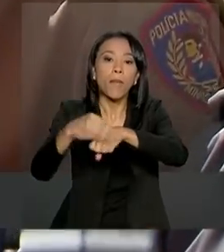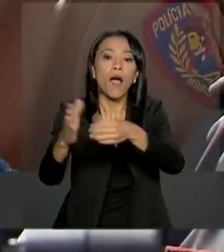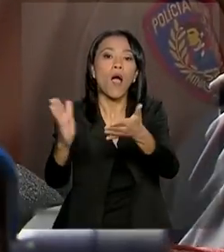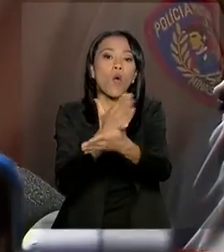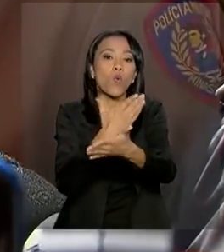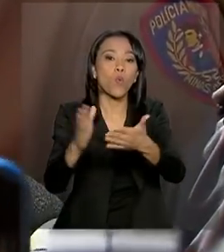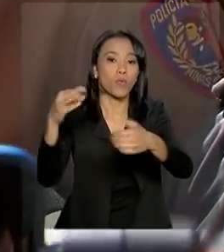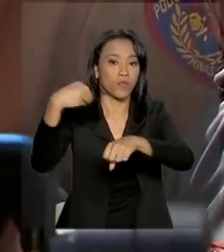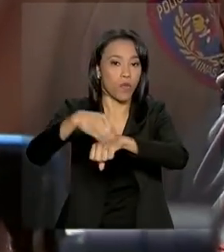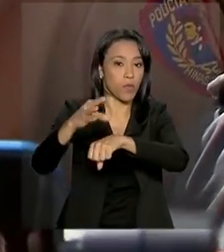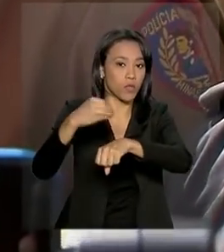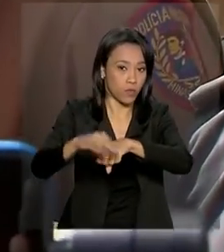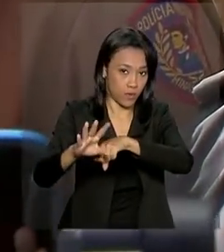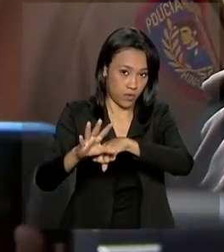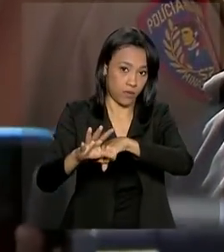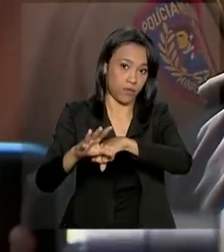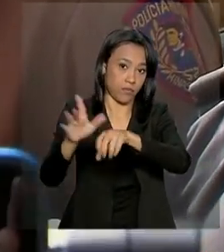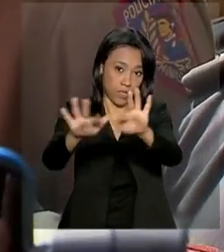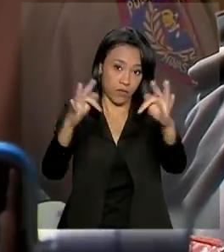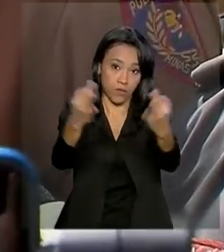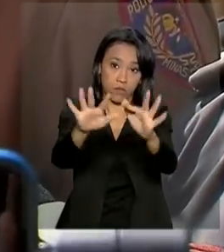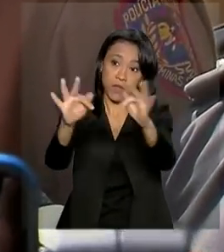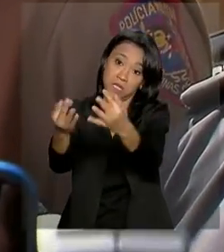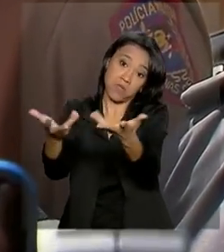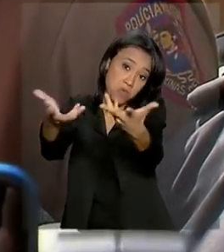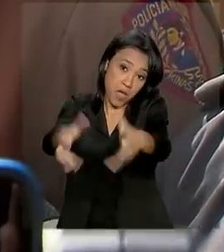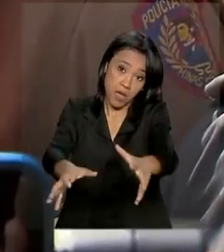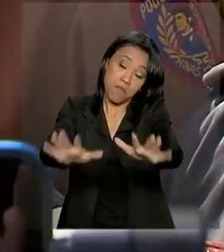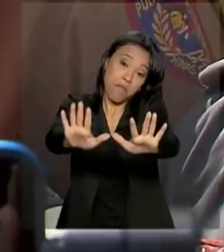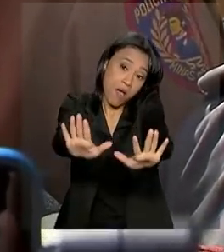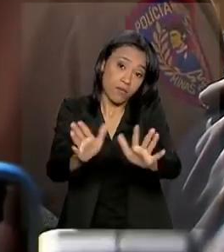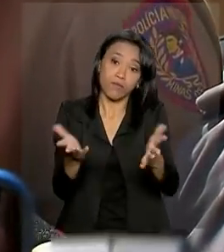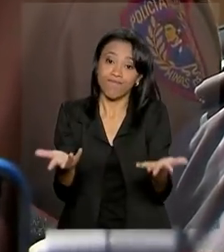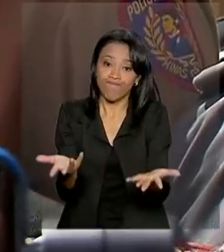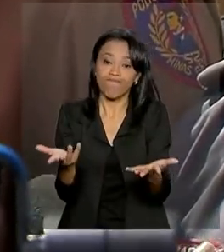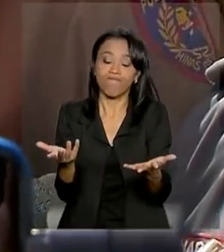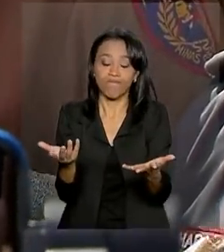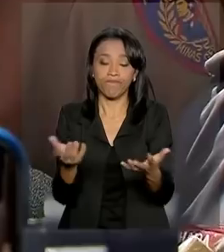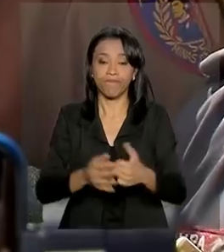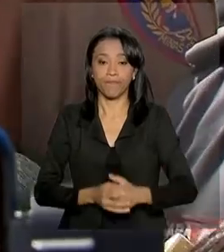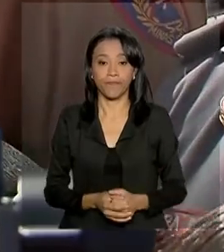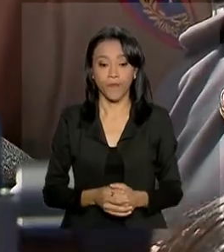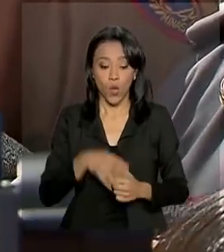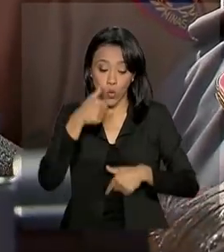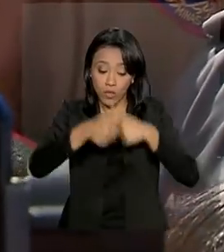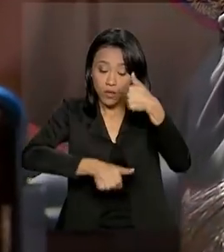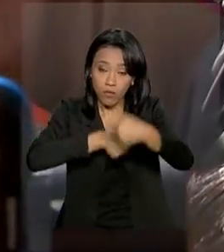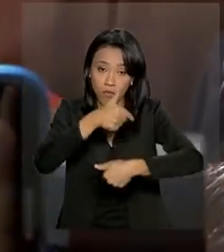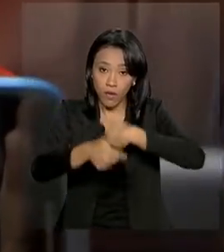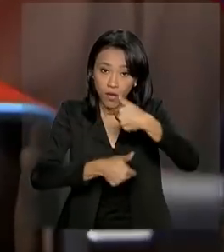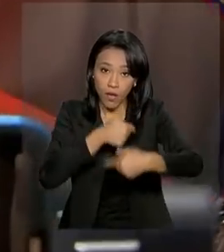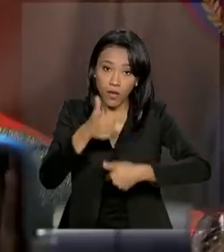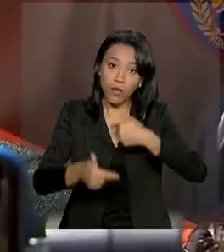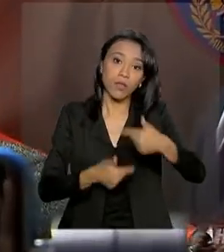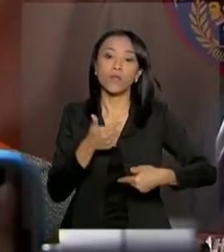Nem sempre são as informações que as famílias querem, porque o trabalho de captação de informação na